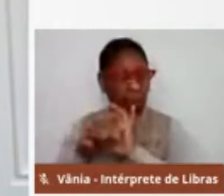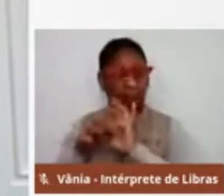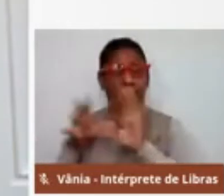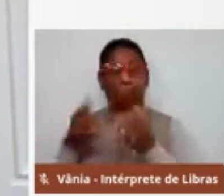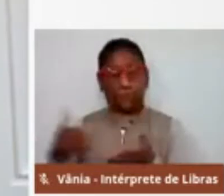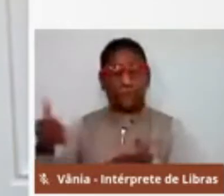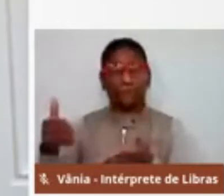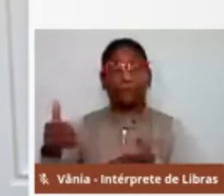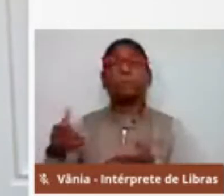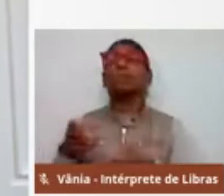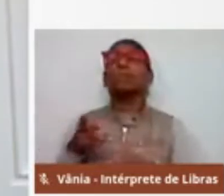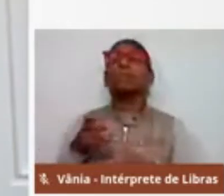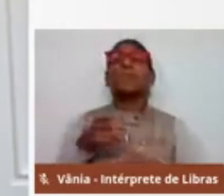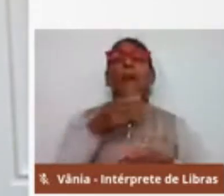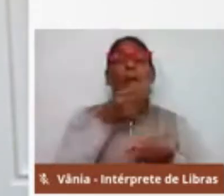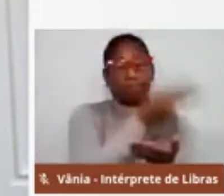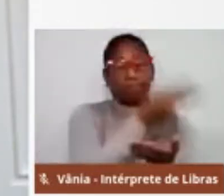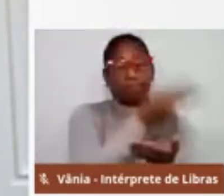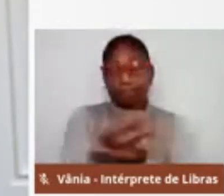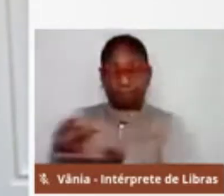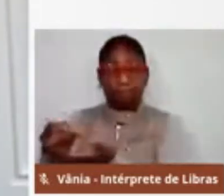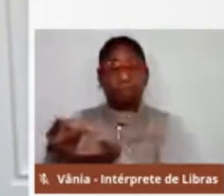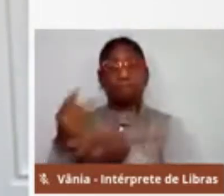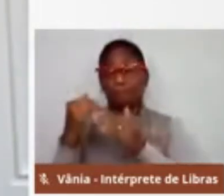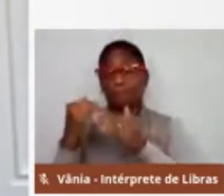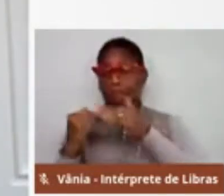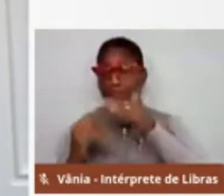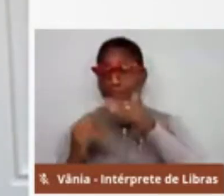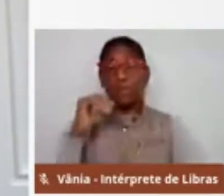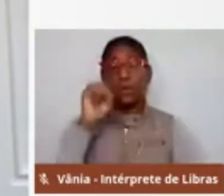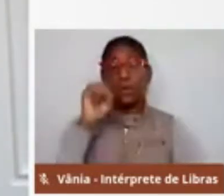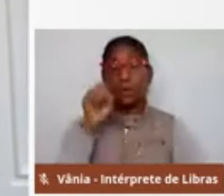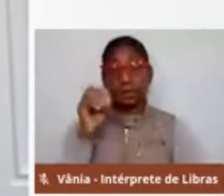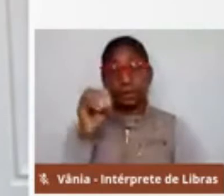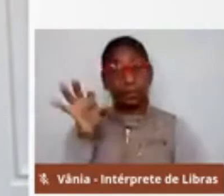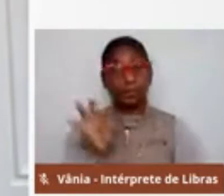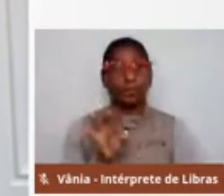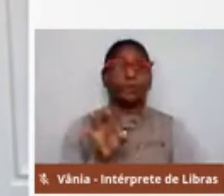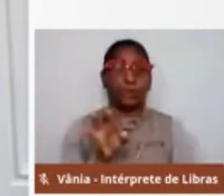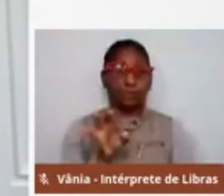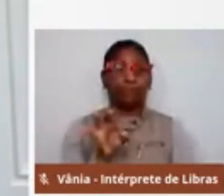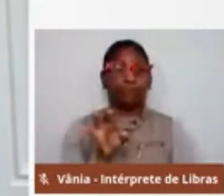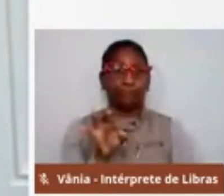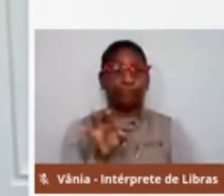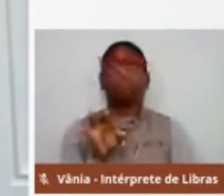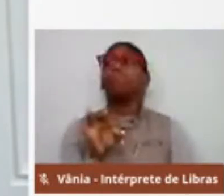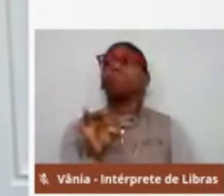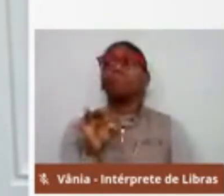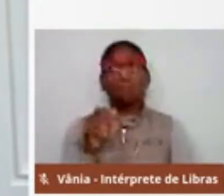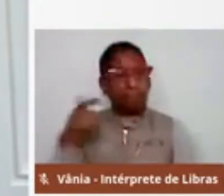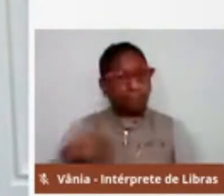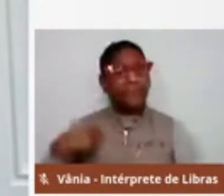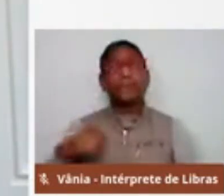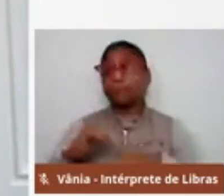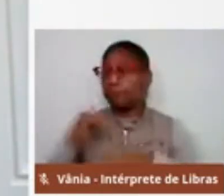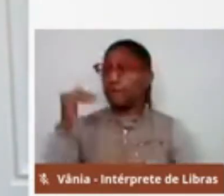taxa de ocupação de leitos abaixo dos 80%, mesmo com a demanda crescente